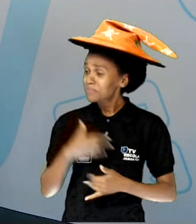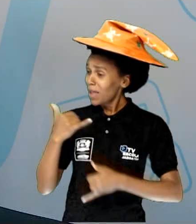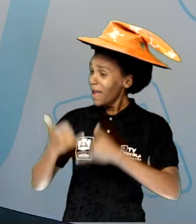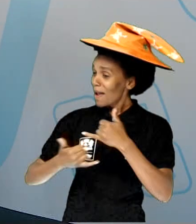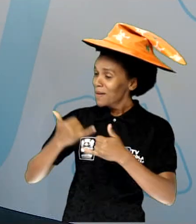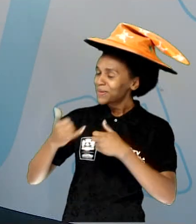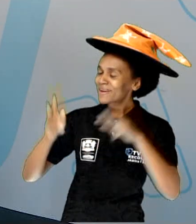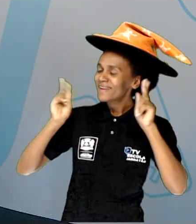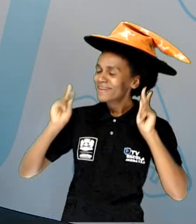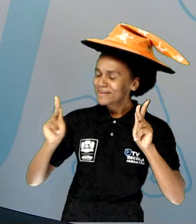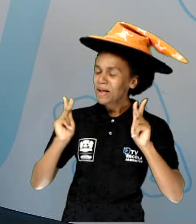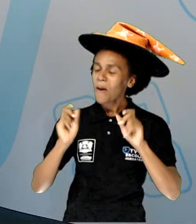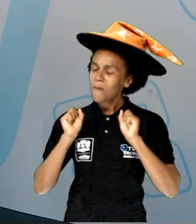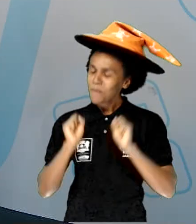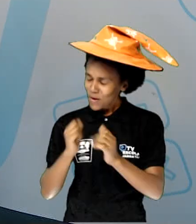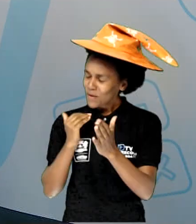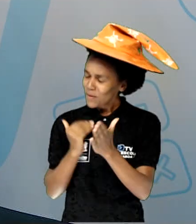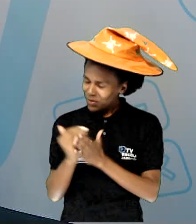eu posso começar a pitombinha